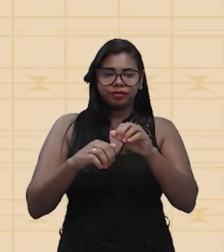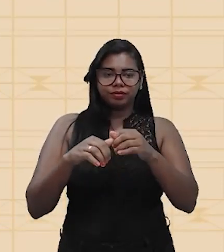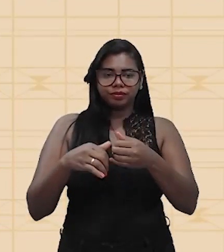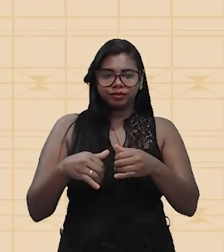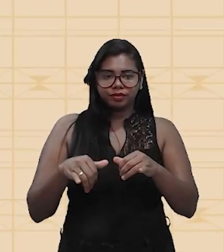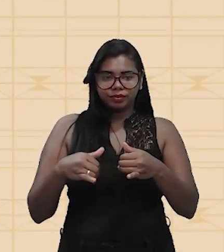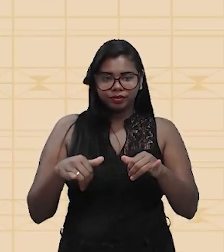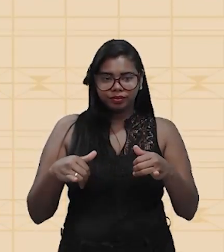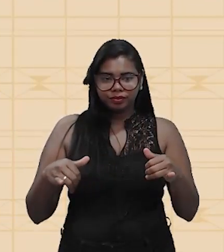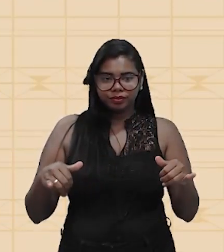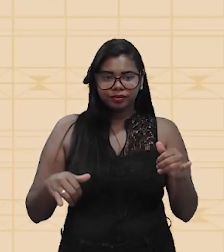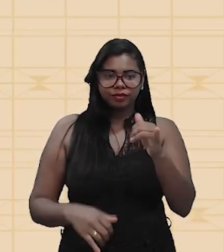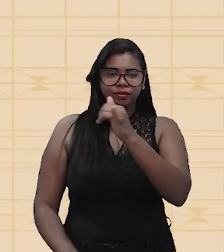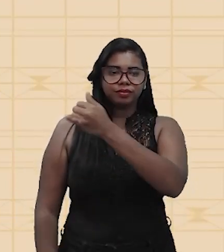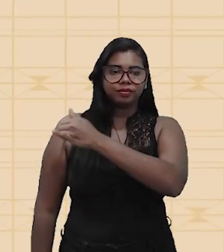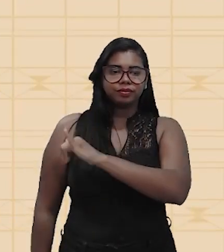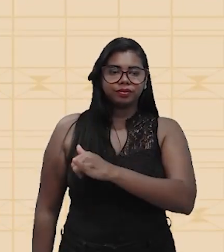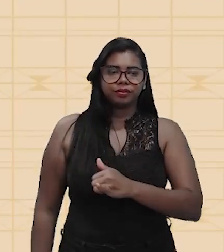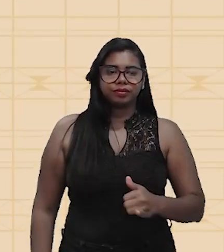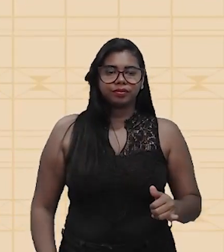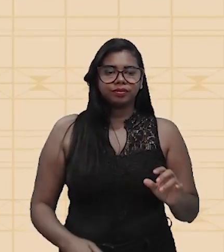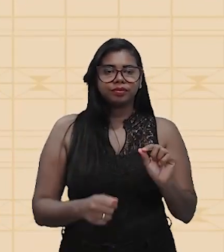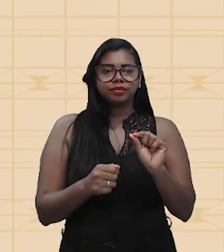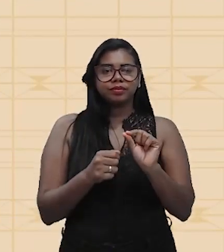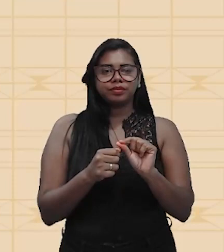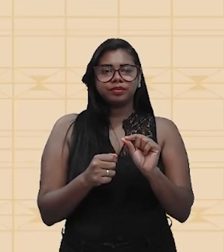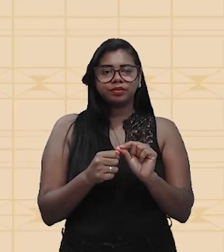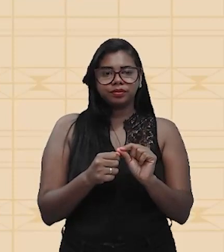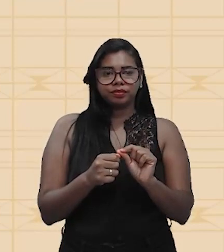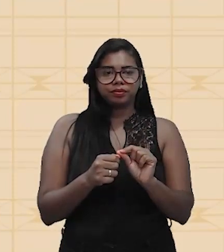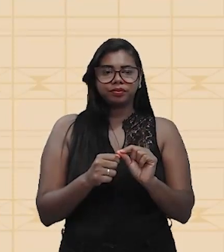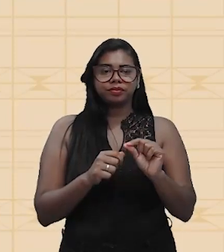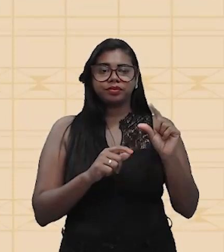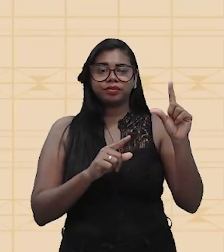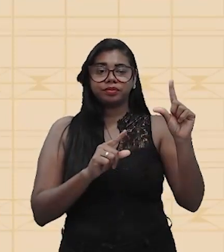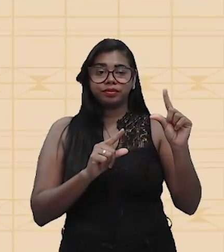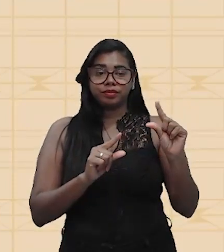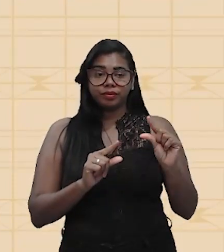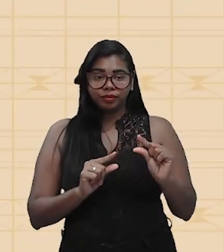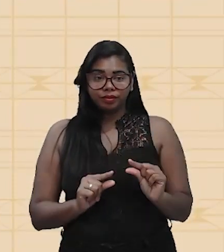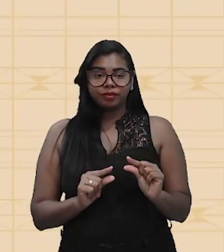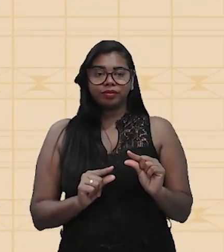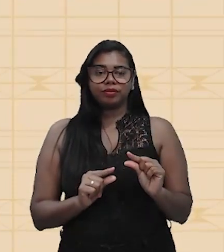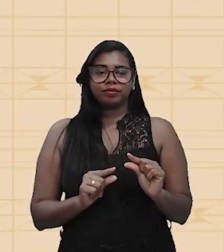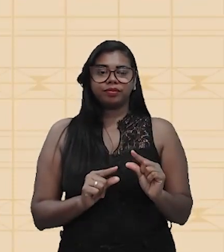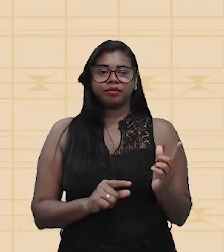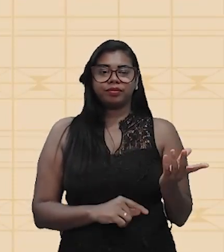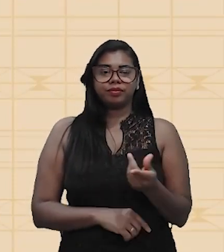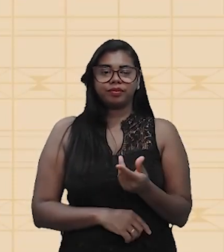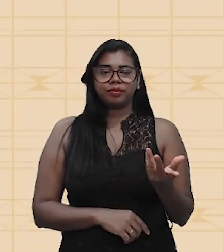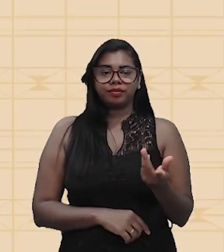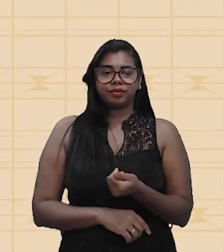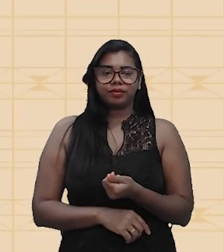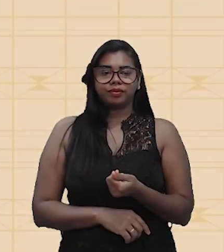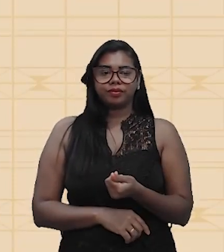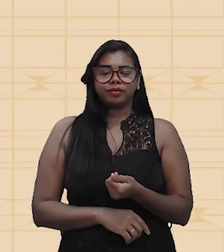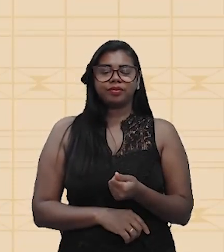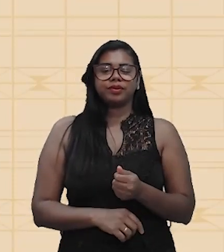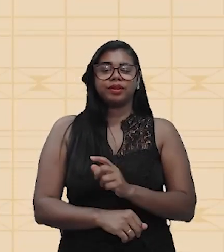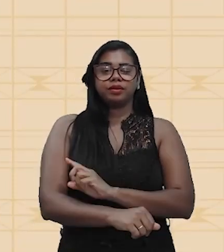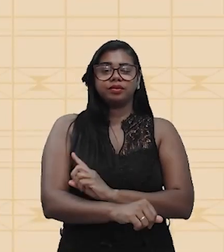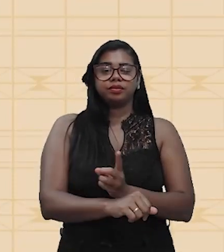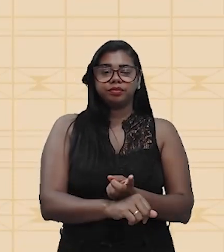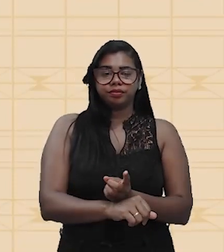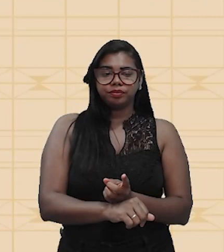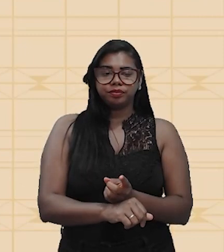elétrica, fazendo com que o valor dela venha a reduzir sua velocidade, ou seja, ela reduz esse fluxo. Aí